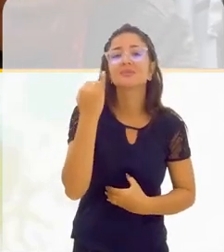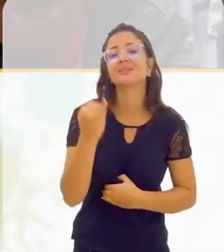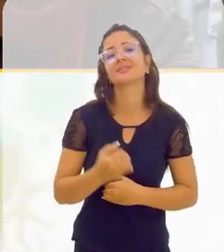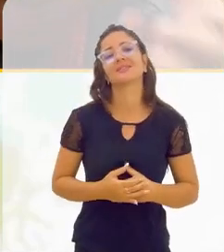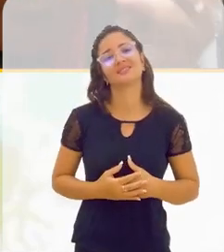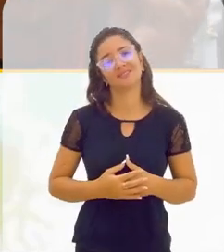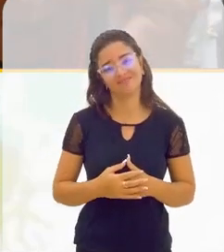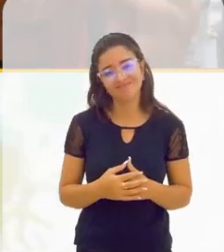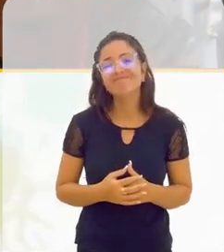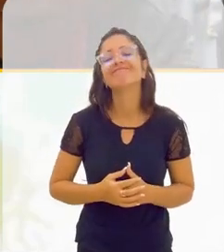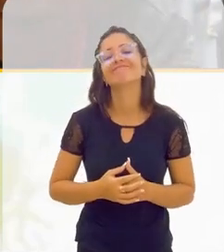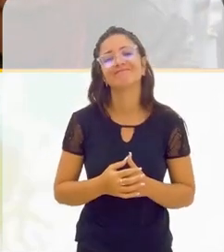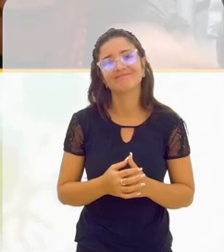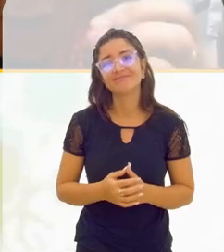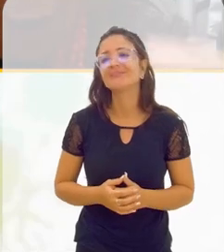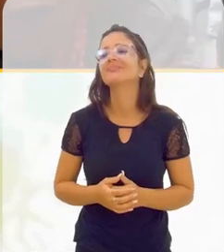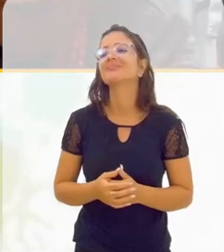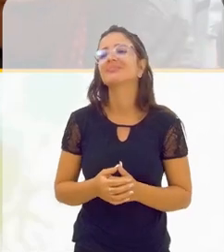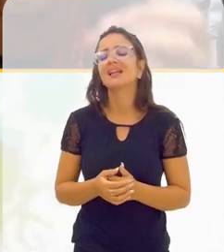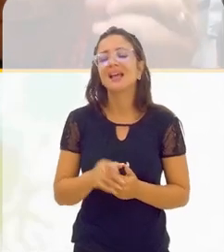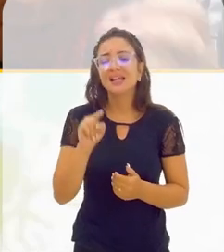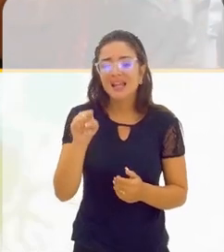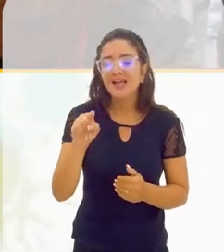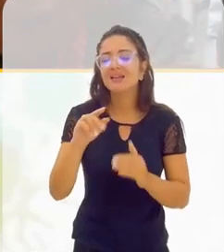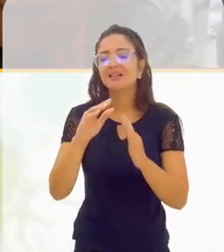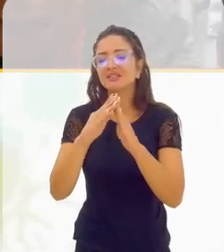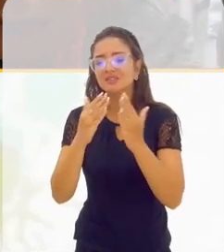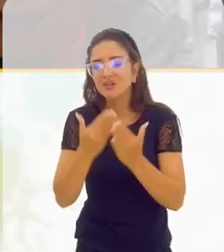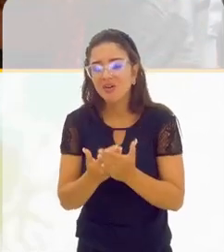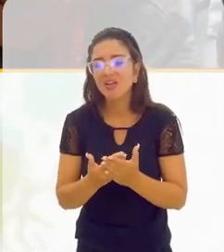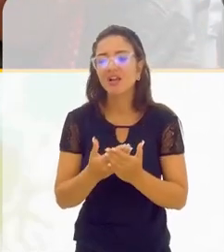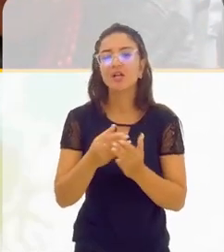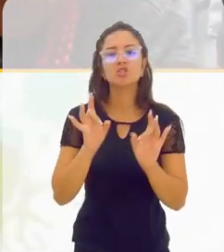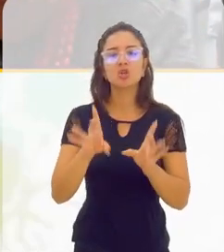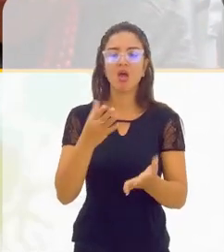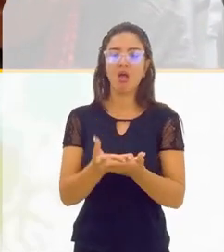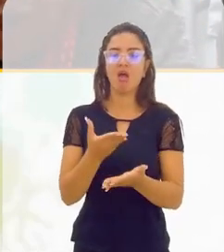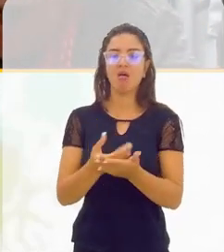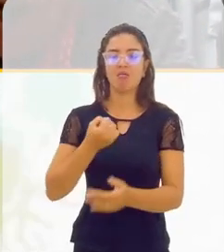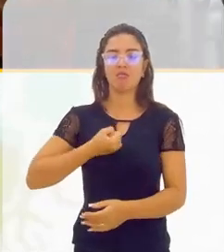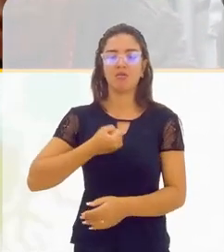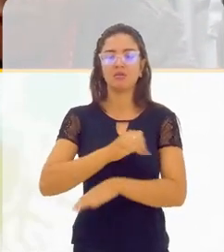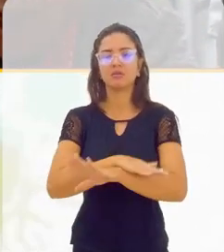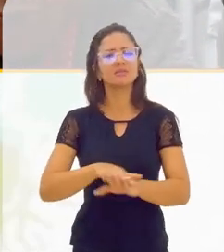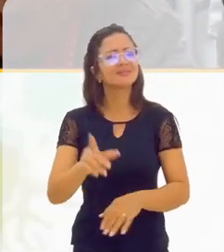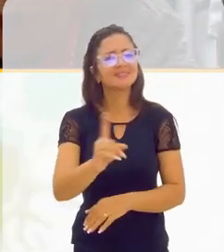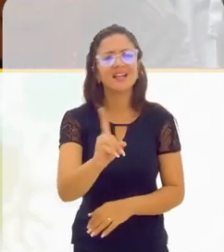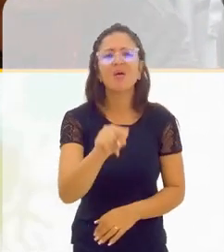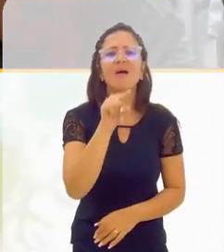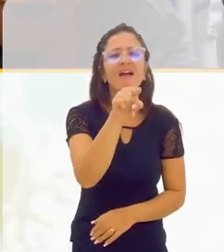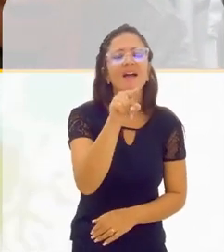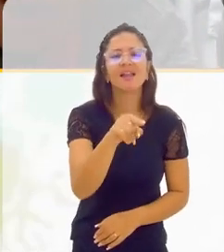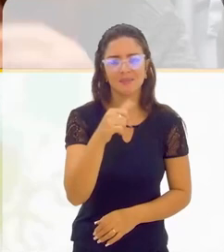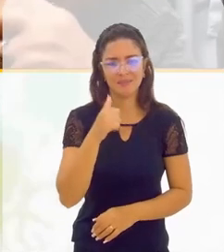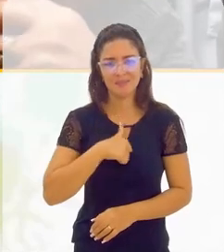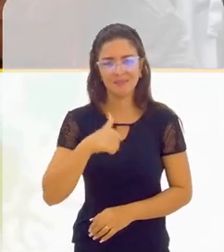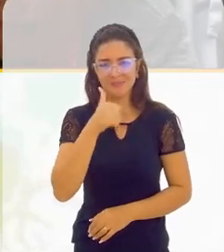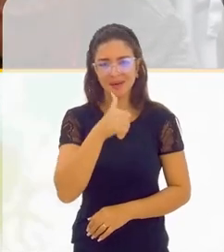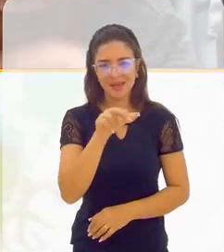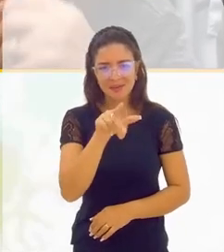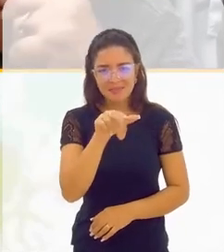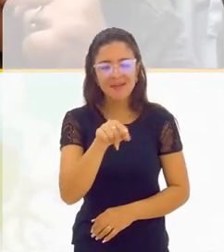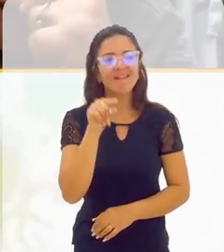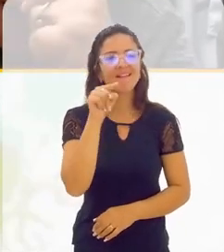não é rolinha não é da nota e coisa assim né ela tinha ela tinha educação pela arte